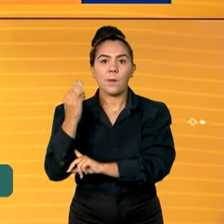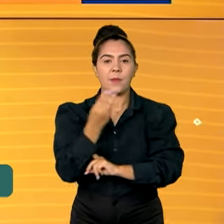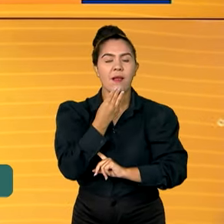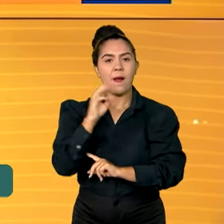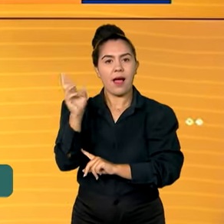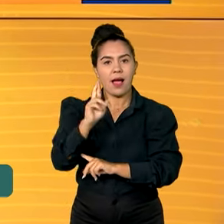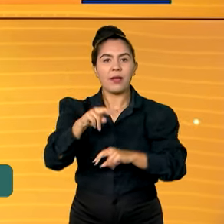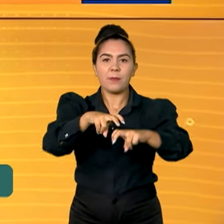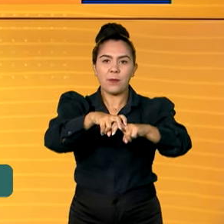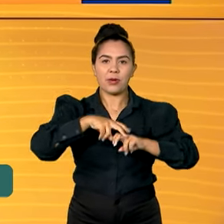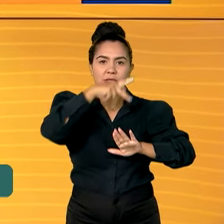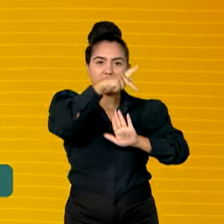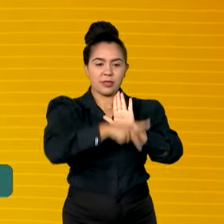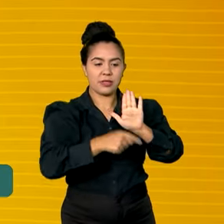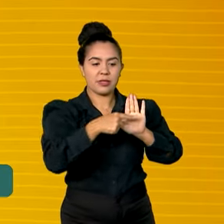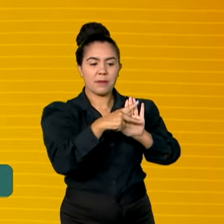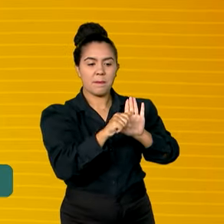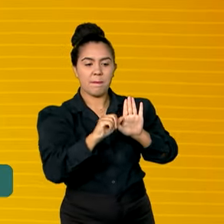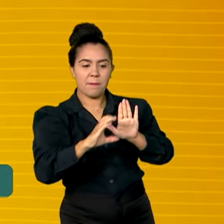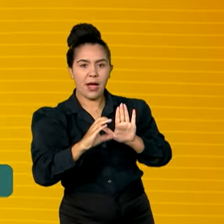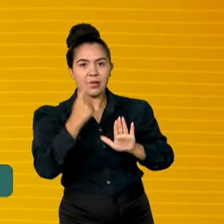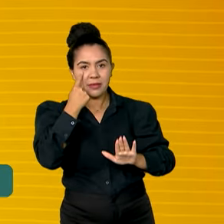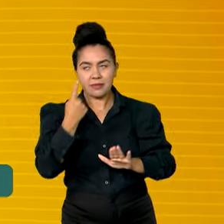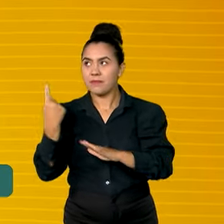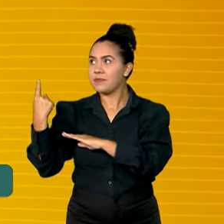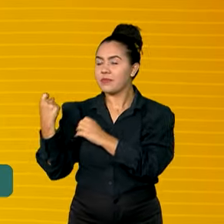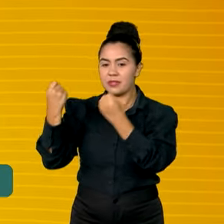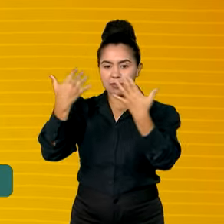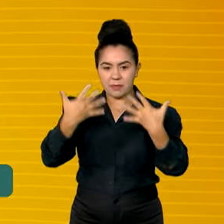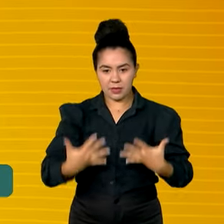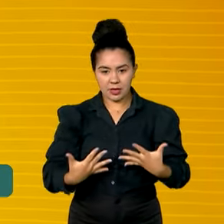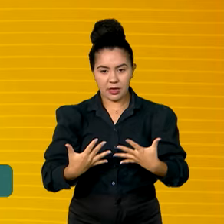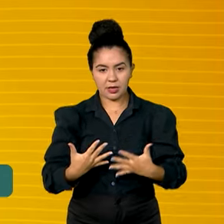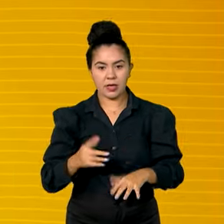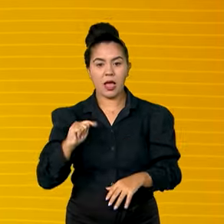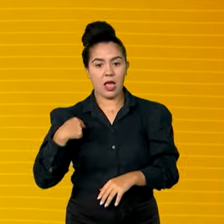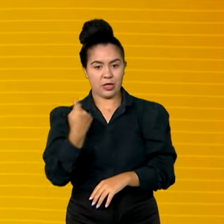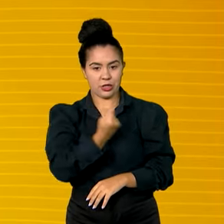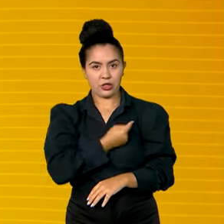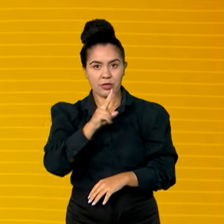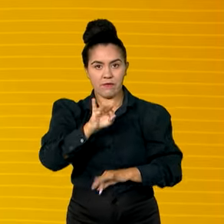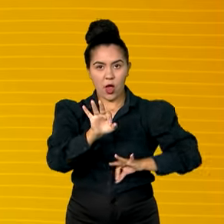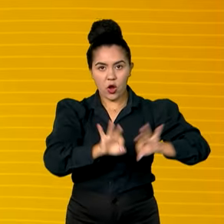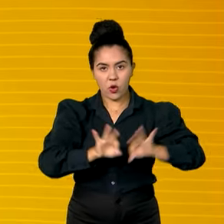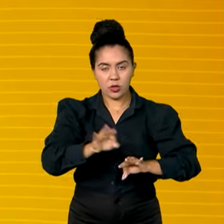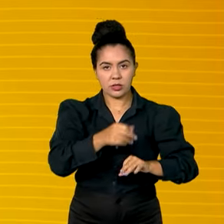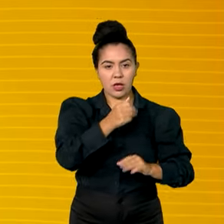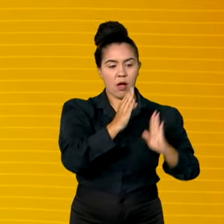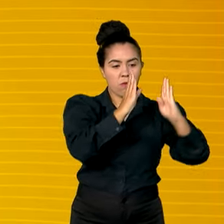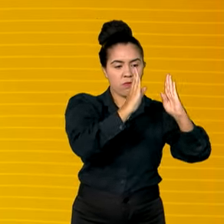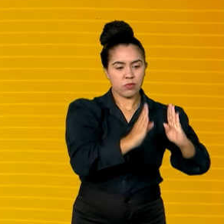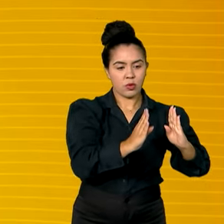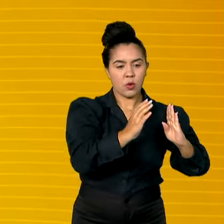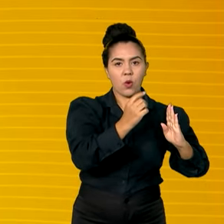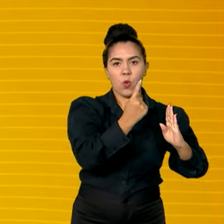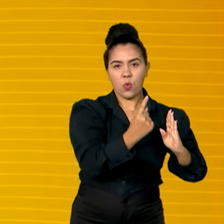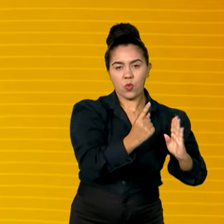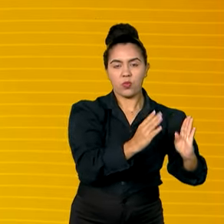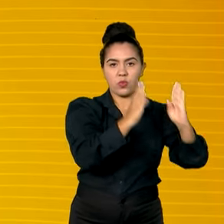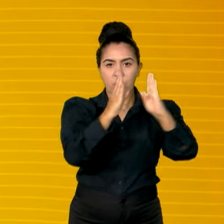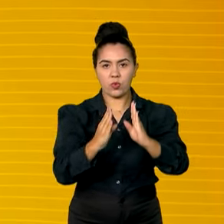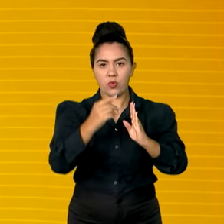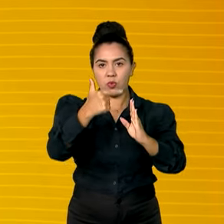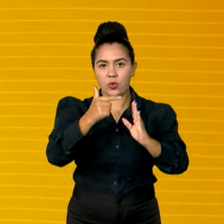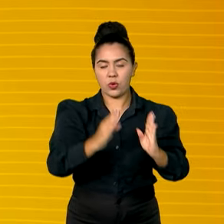R$550 milhões do novo PAC. Hoje nós vamos mudar a ordem de serviço para dois lotes, para o lote 3 aqui, da 156 para